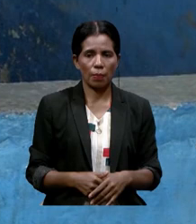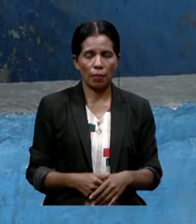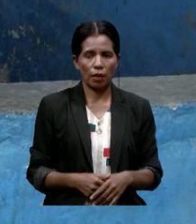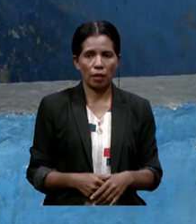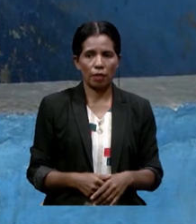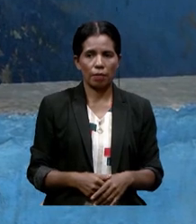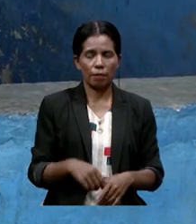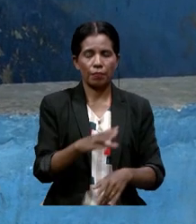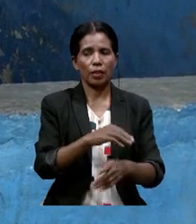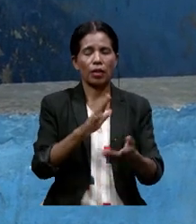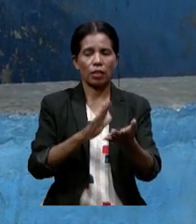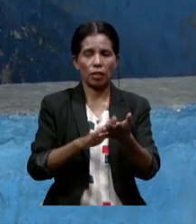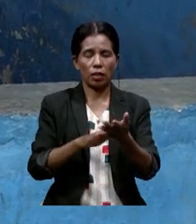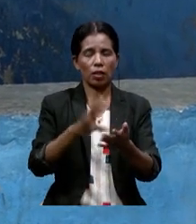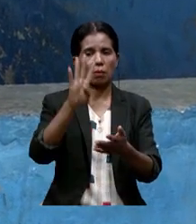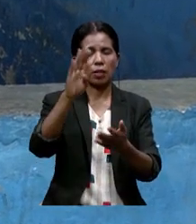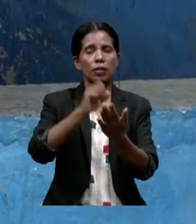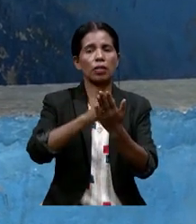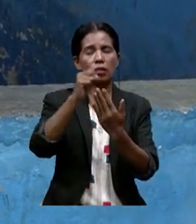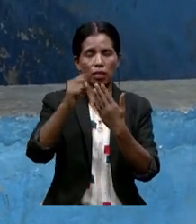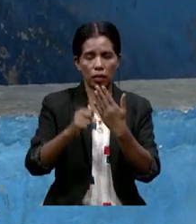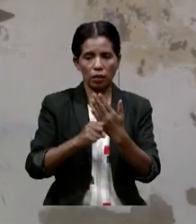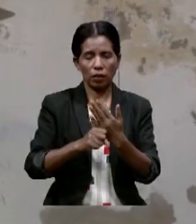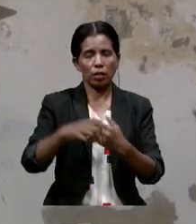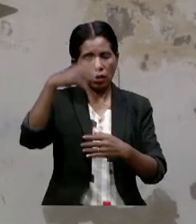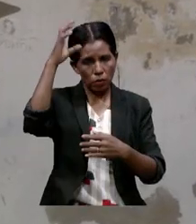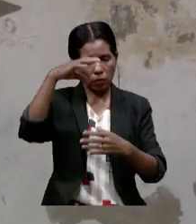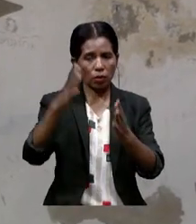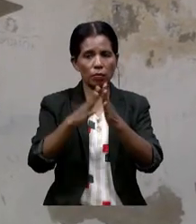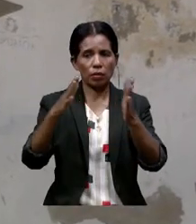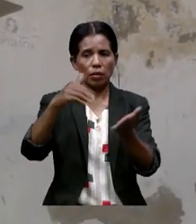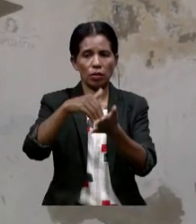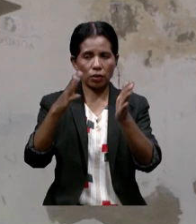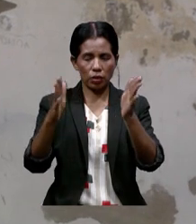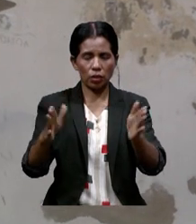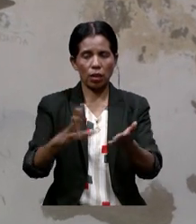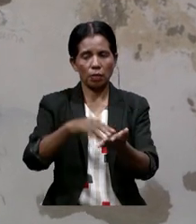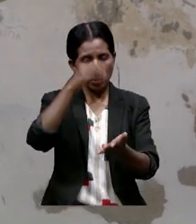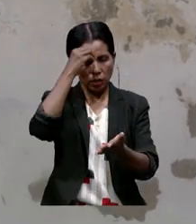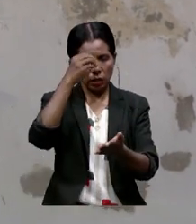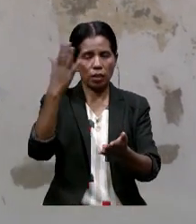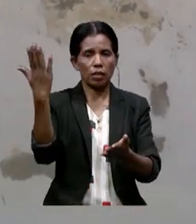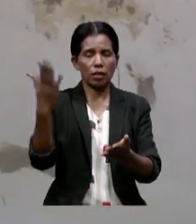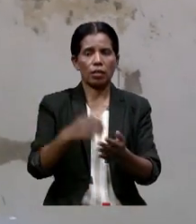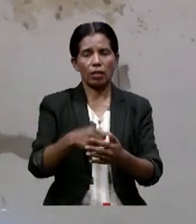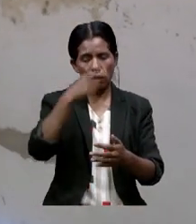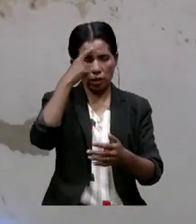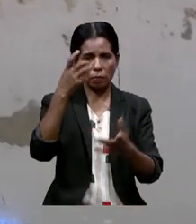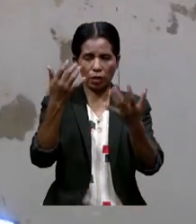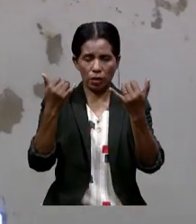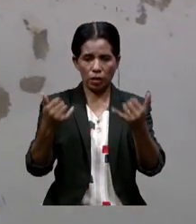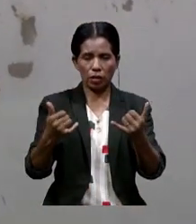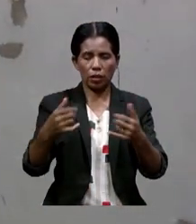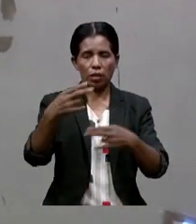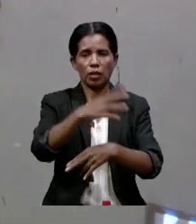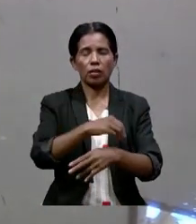Inundação na Escola Secundária 4 de Setembro, bem que acontece o Dambot, afeta estudantes se retirar o processo de aprendizagem. Tamadarão ne sala balo